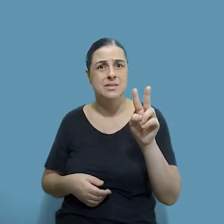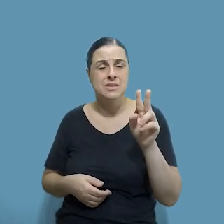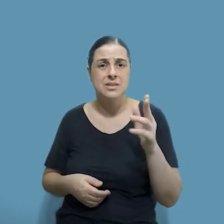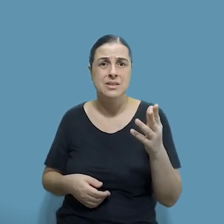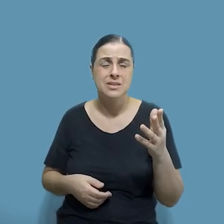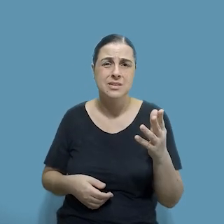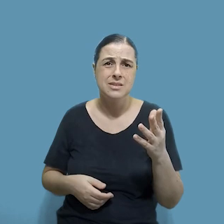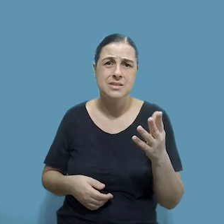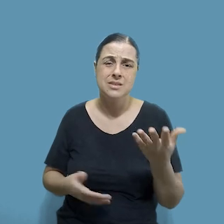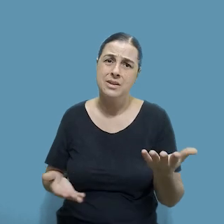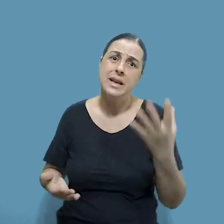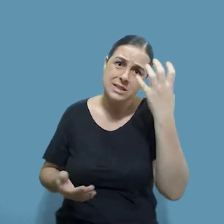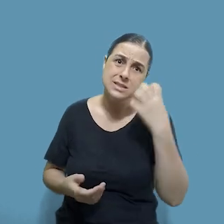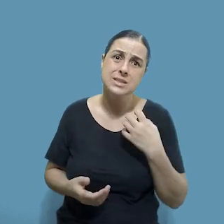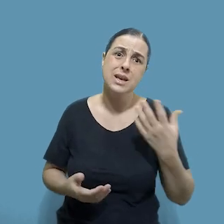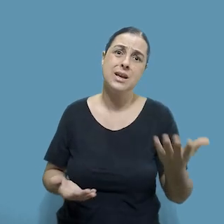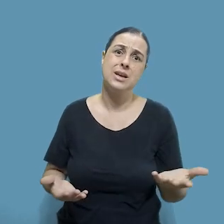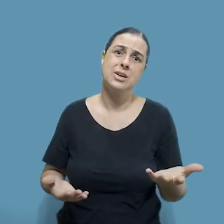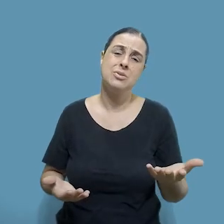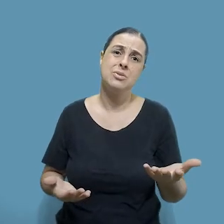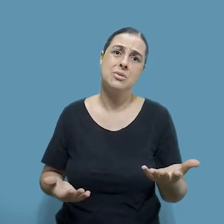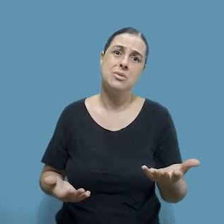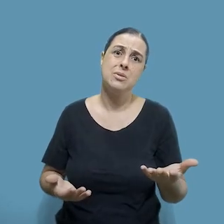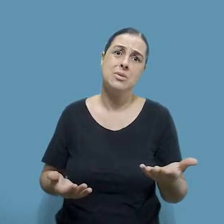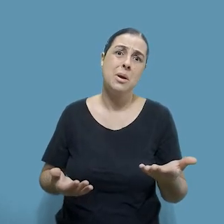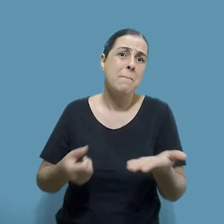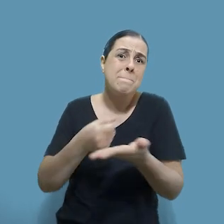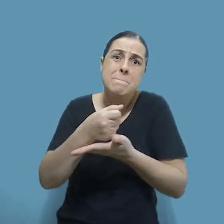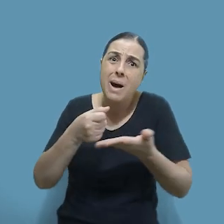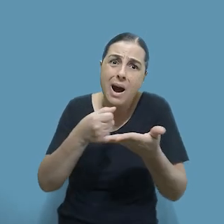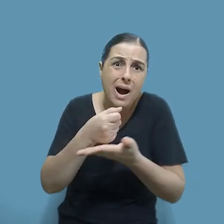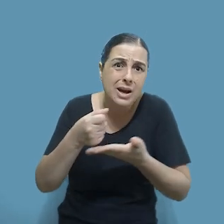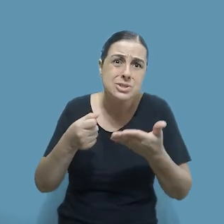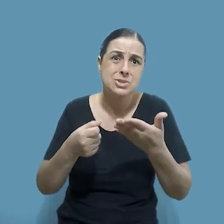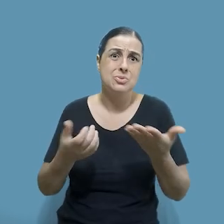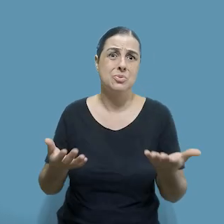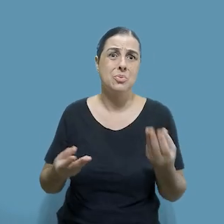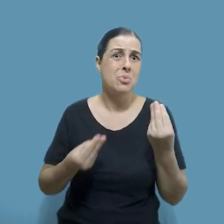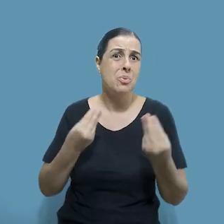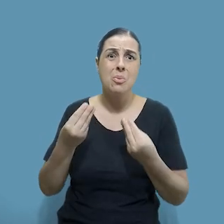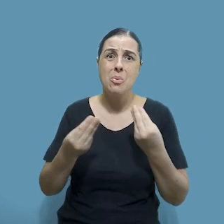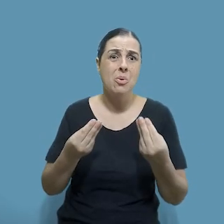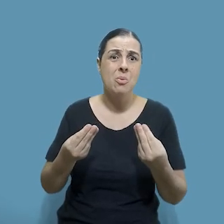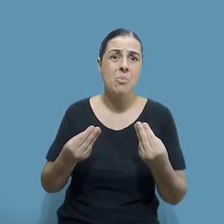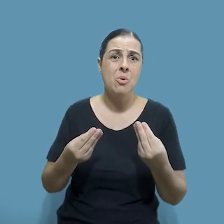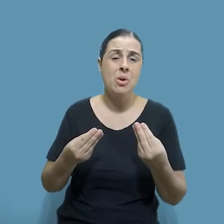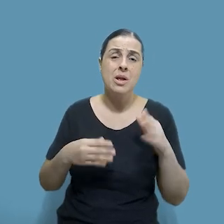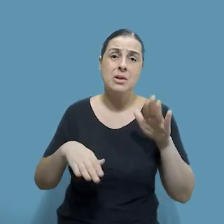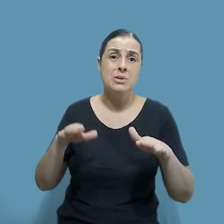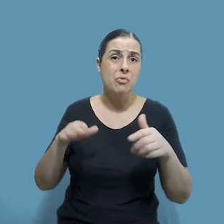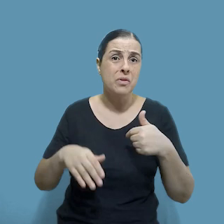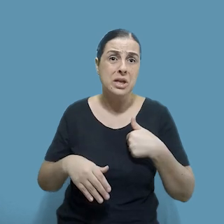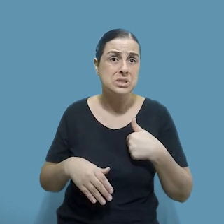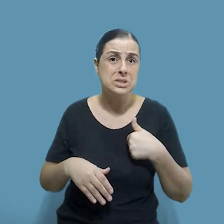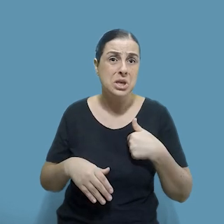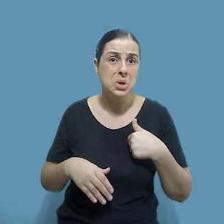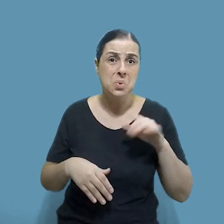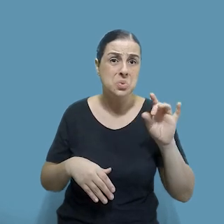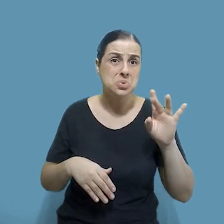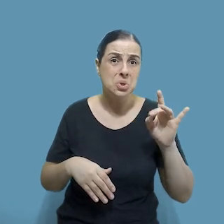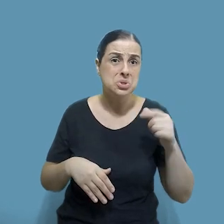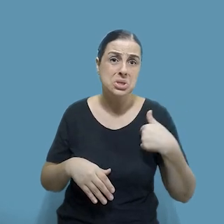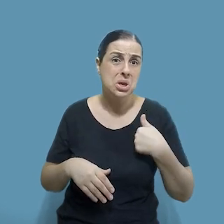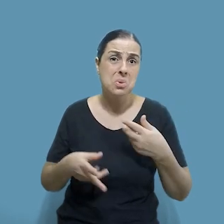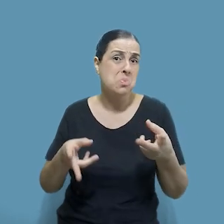lá, me parece tão um mínimo, assim, e é um pouco disso. Eu acho que eu, se não tivesse com ela, nem teria percebido. Não teria nem